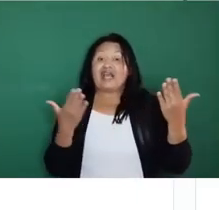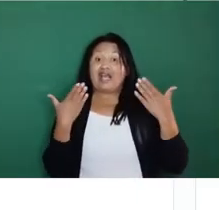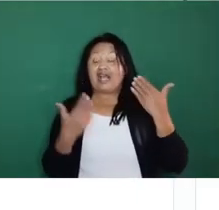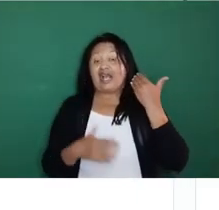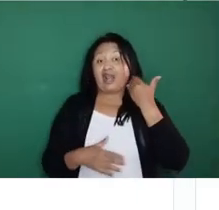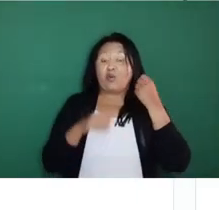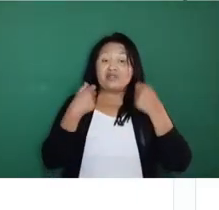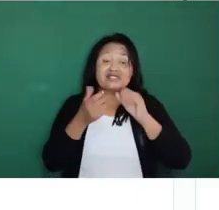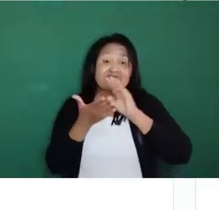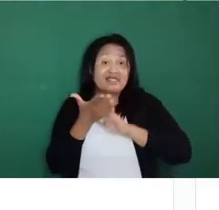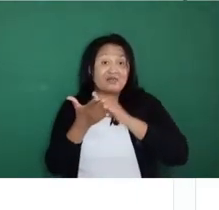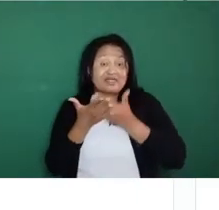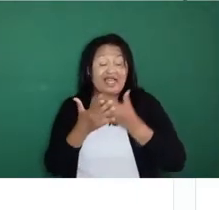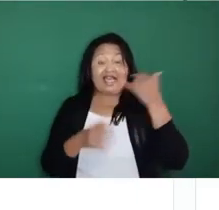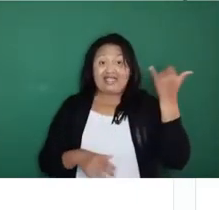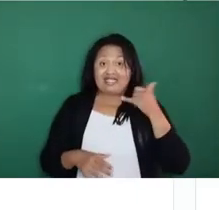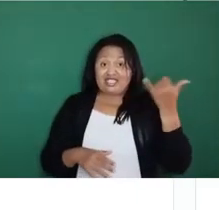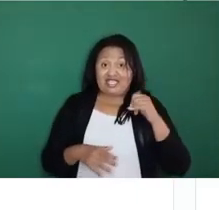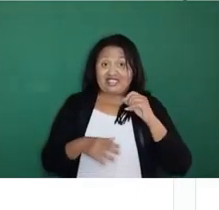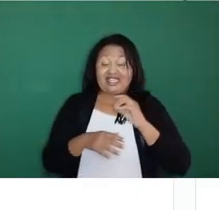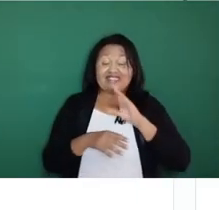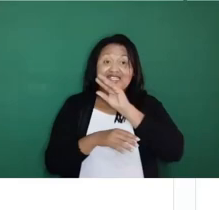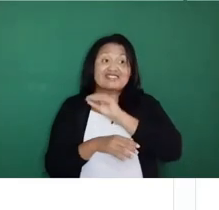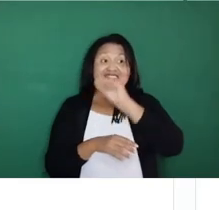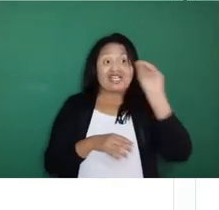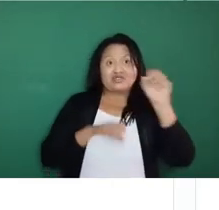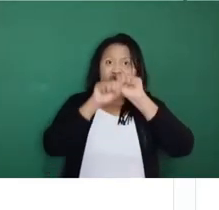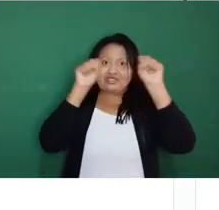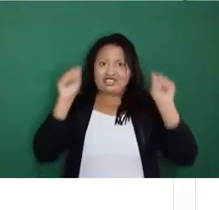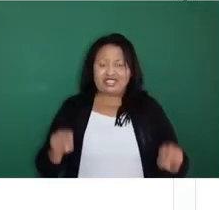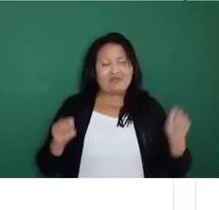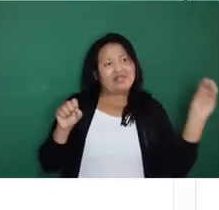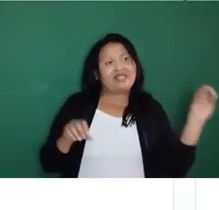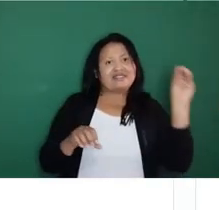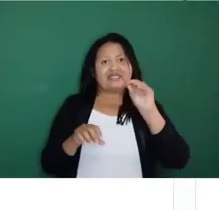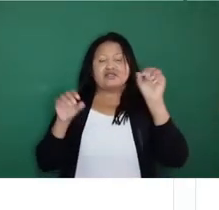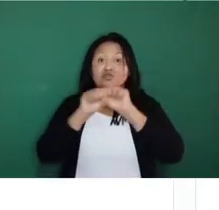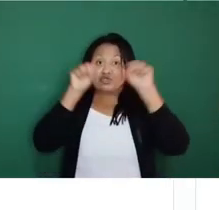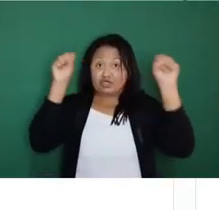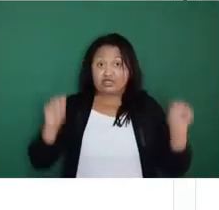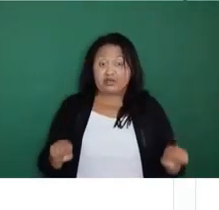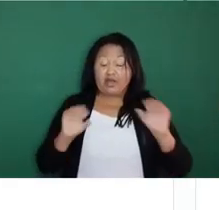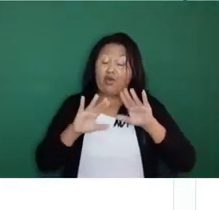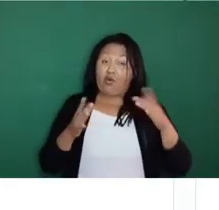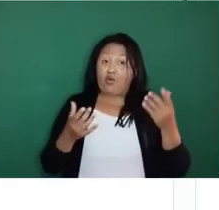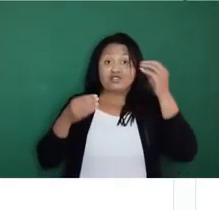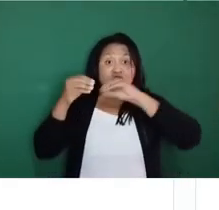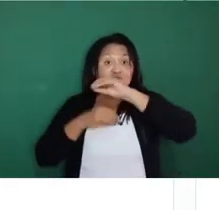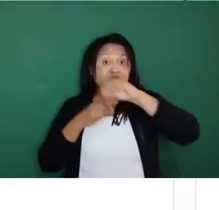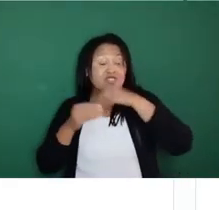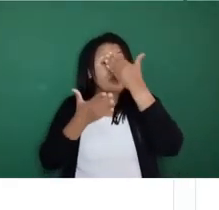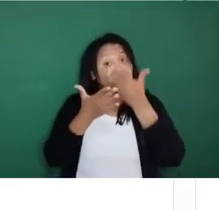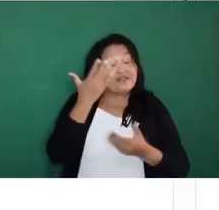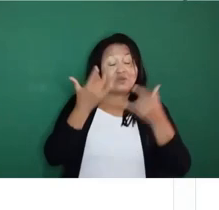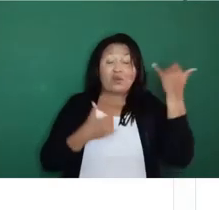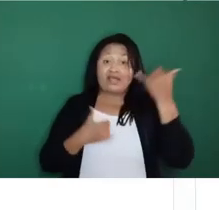interpretar a energia ela tá saindo do sistema ela tá entrando no sistema a substância está perdendo energia então tudo isso